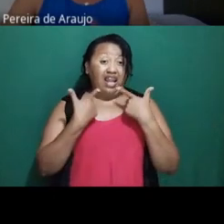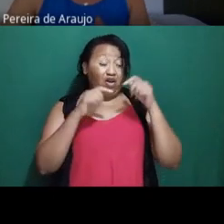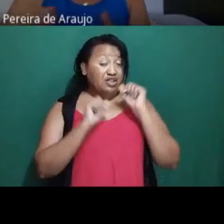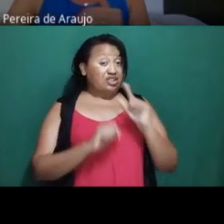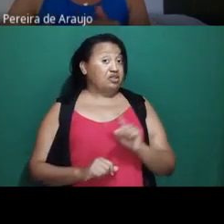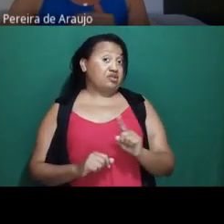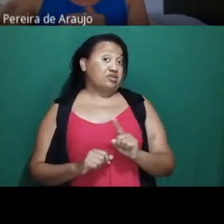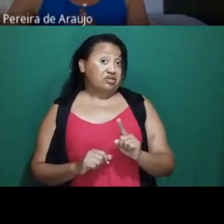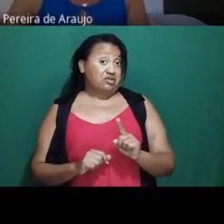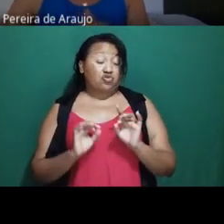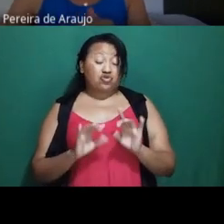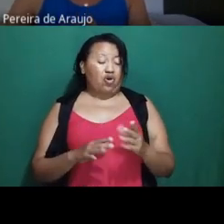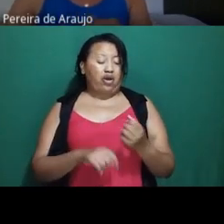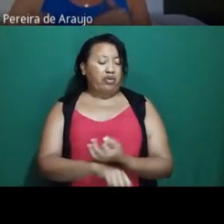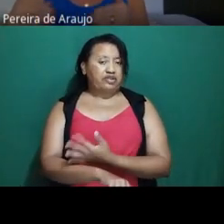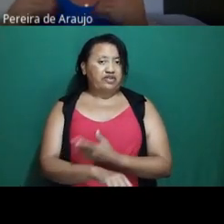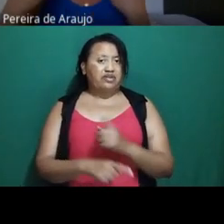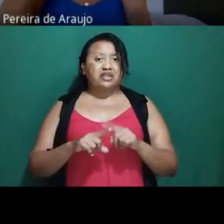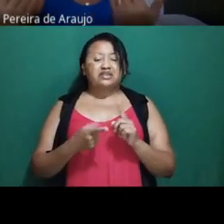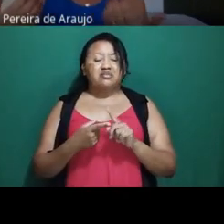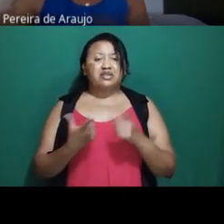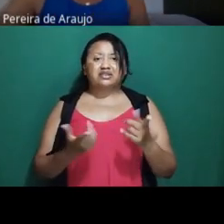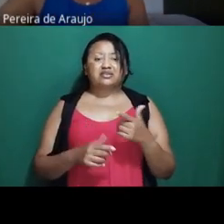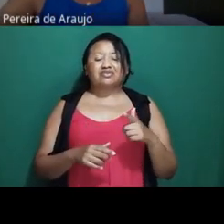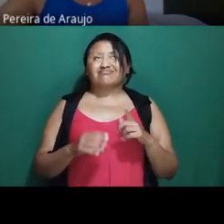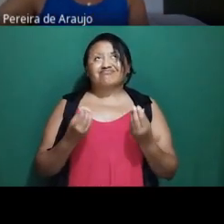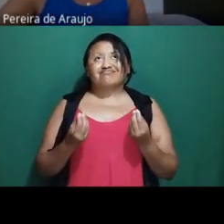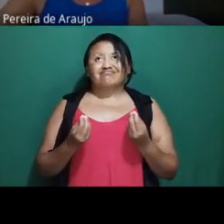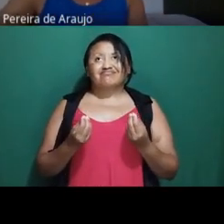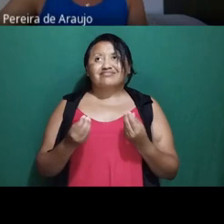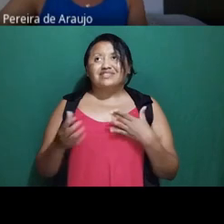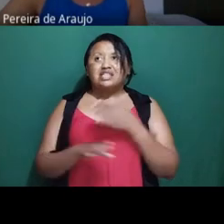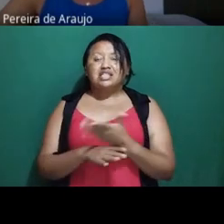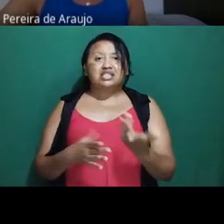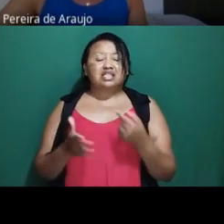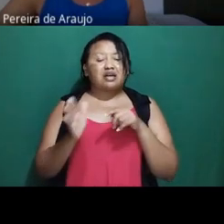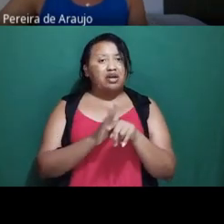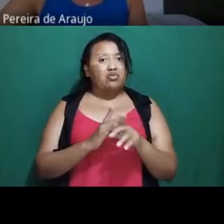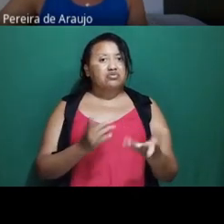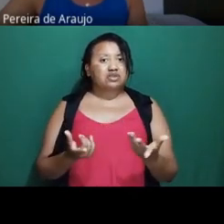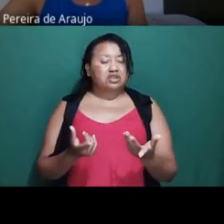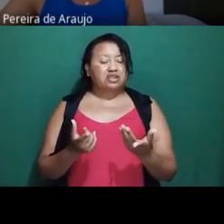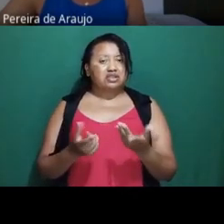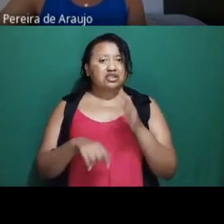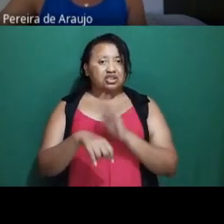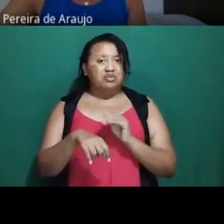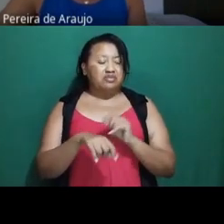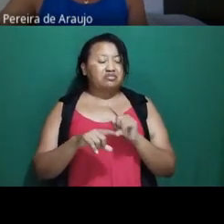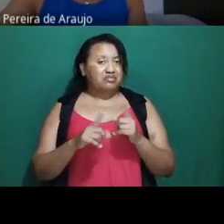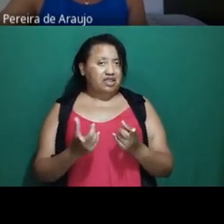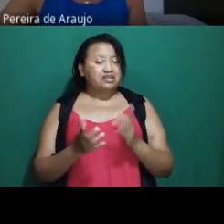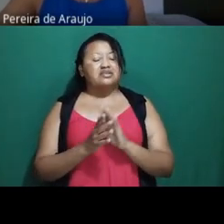essa linguagem não é somente emotiva e também não atende ao que a questão está solicitando mais em cima